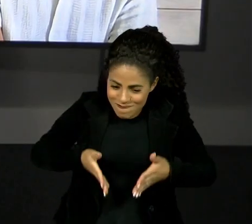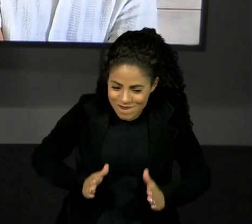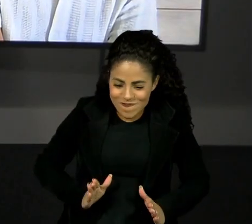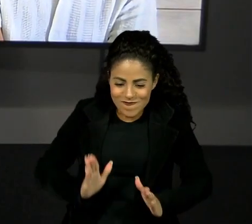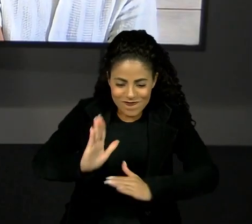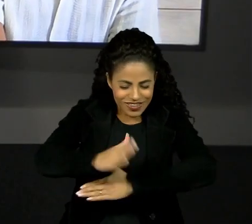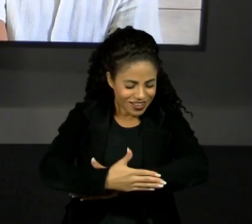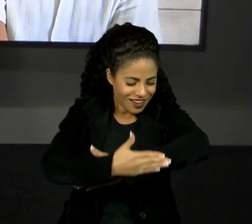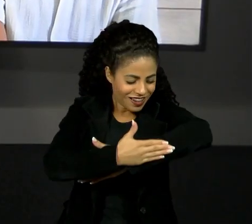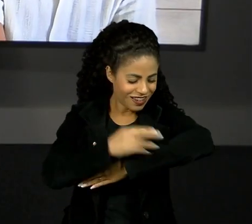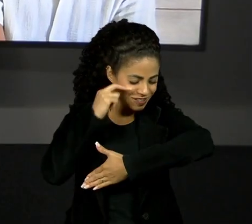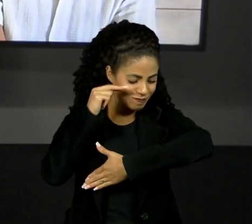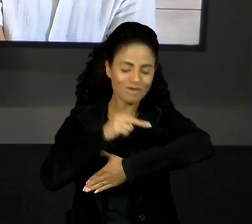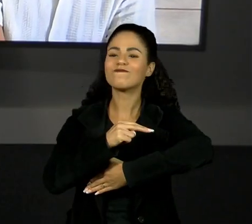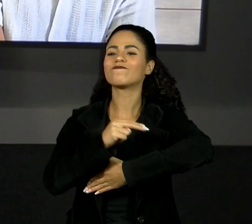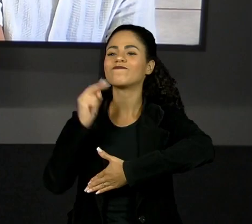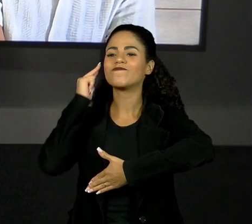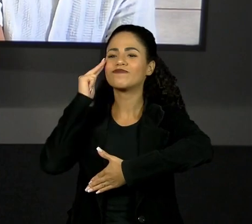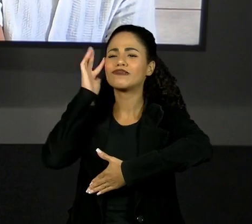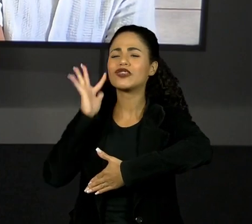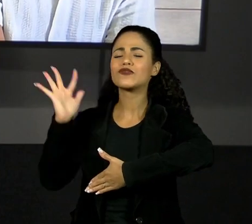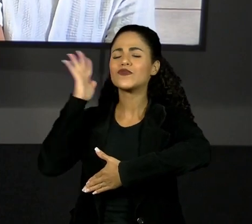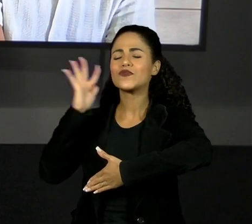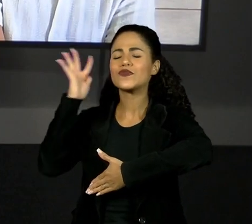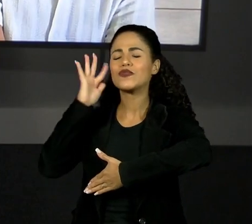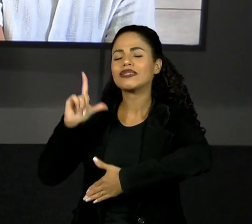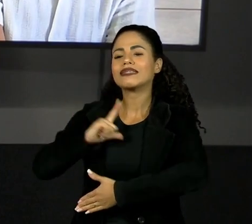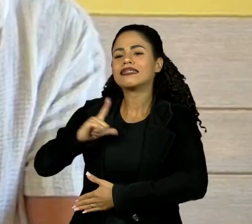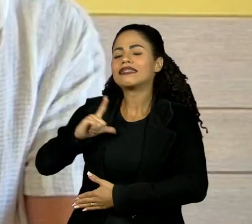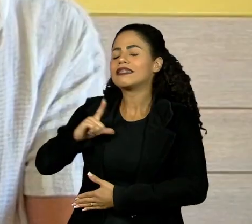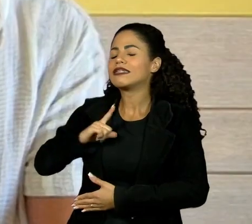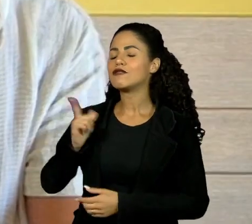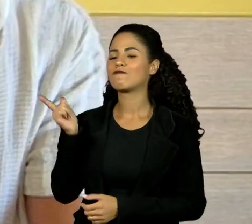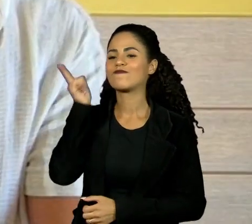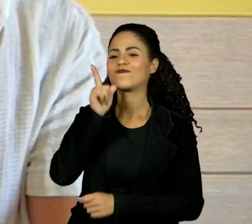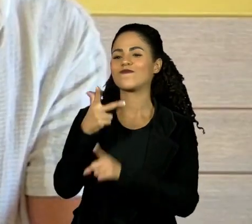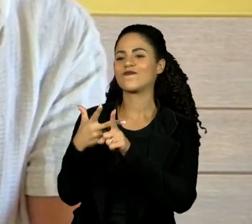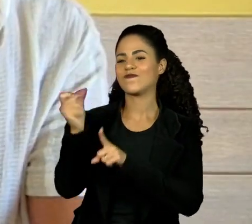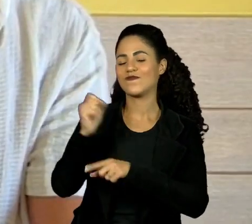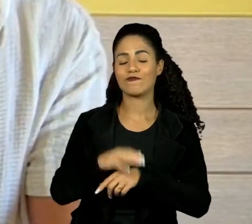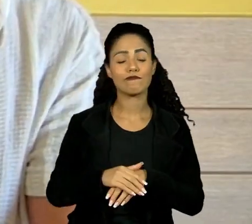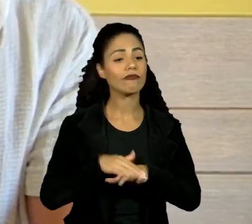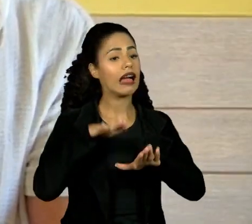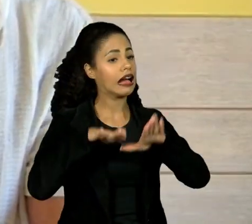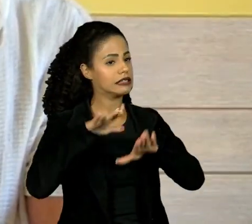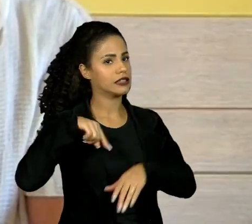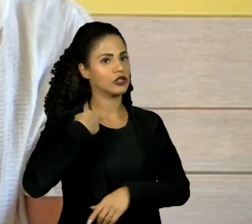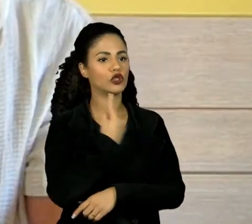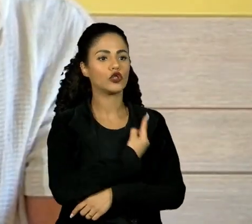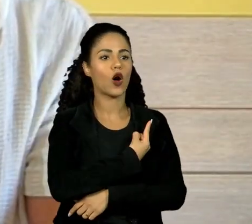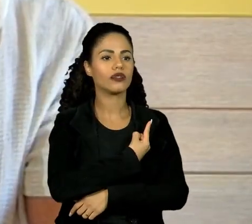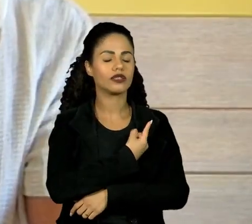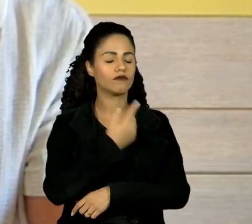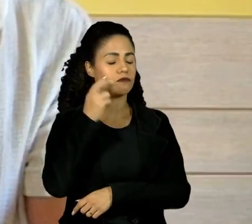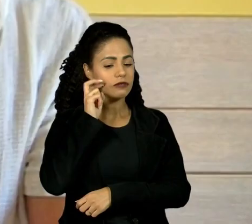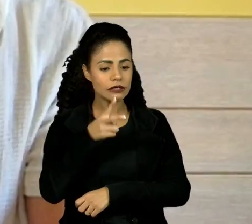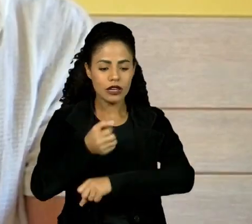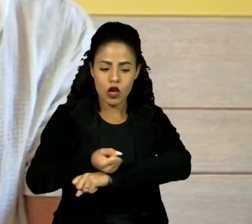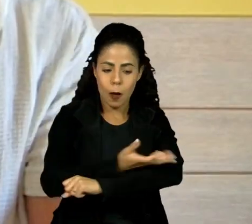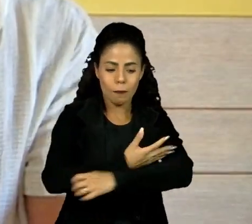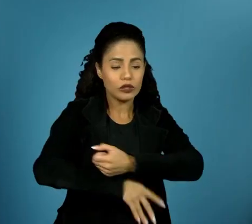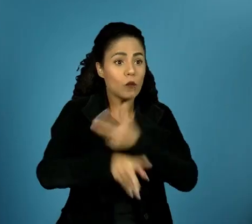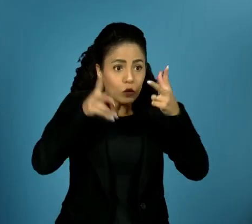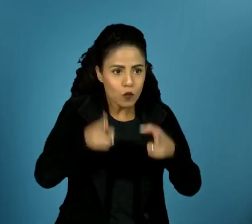vai realizar o nosso maior sonho, né? A maior conquista de vida. Talvez a gente não tenha uma emoção tão grande quanto